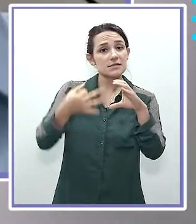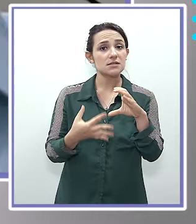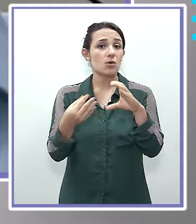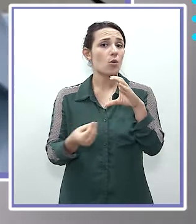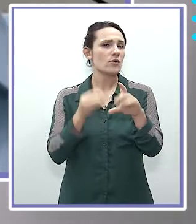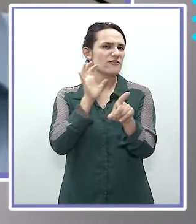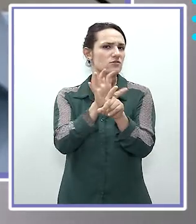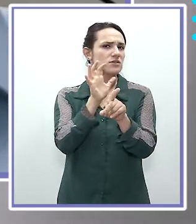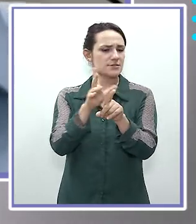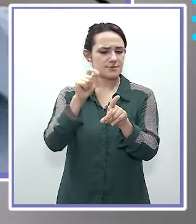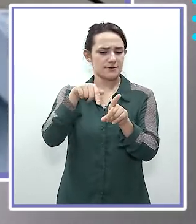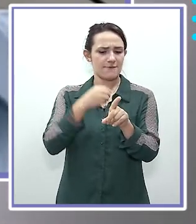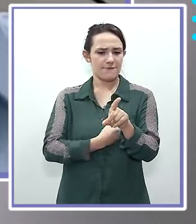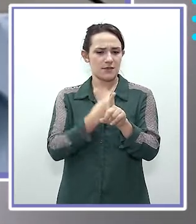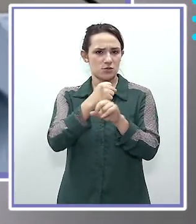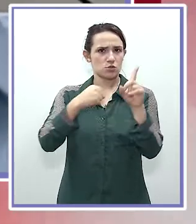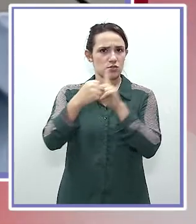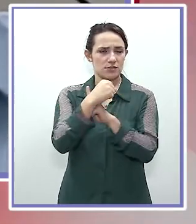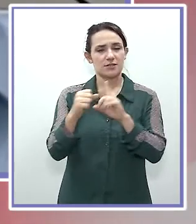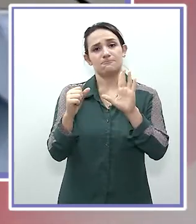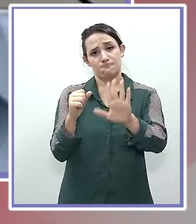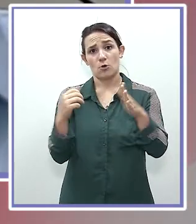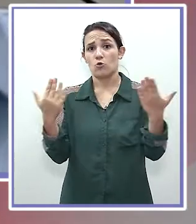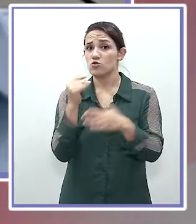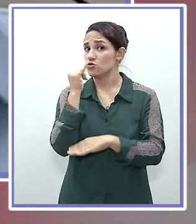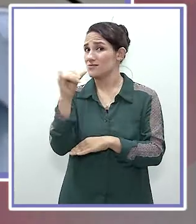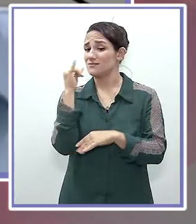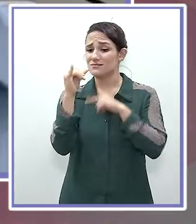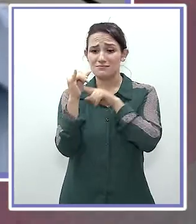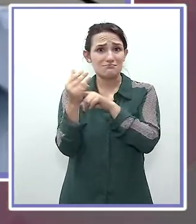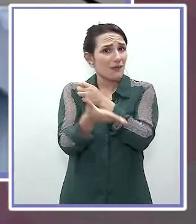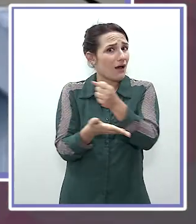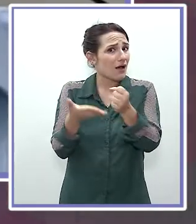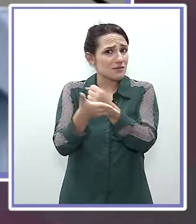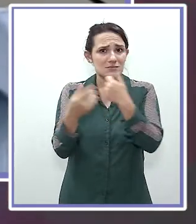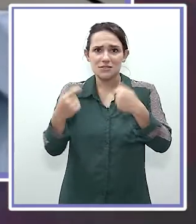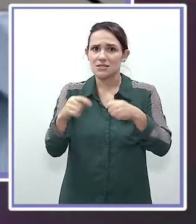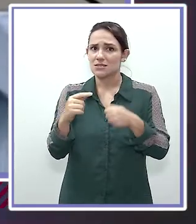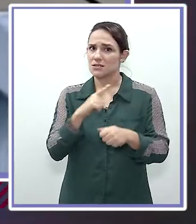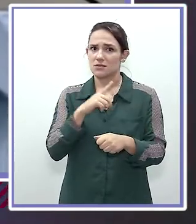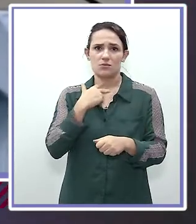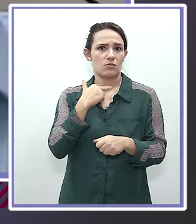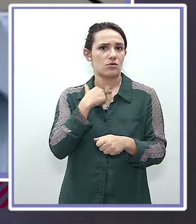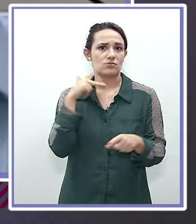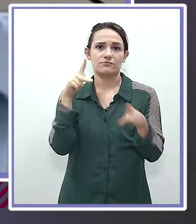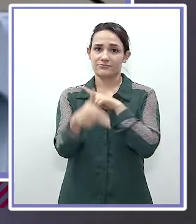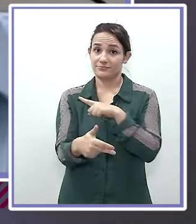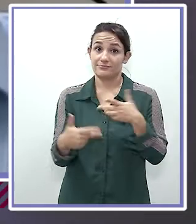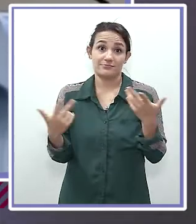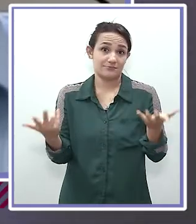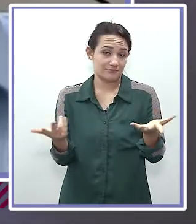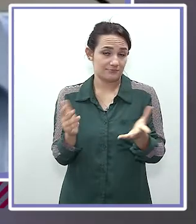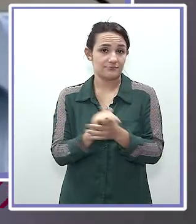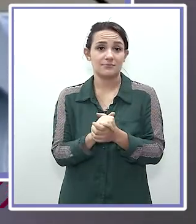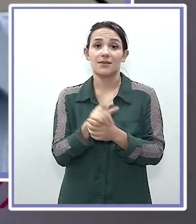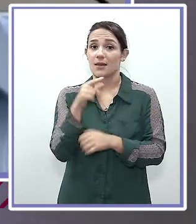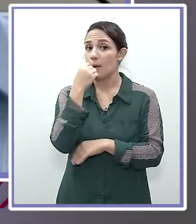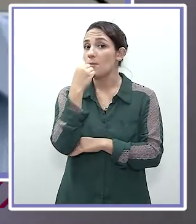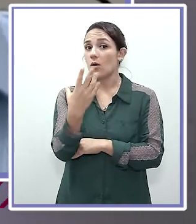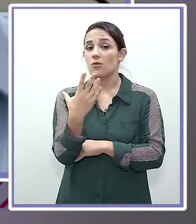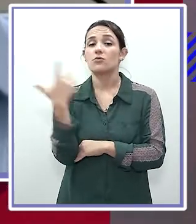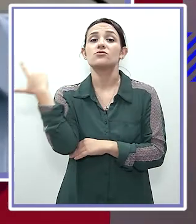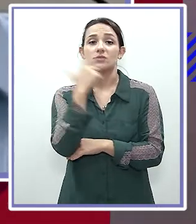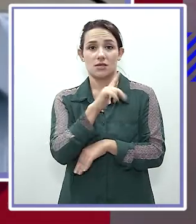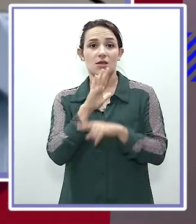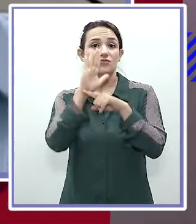que impactam diretamente na nossa vida, né? A energia elétrica hoje, ela é essencial, nós não vivemos sem ela e, enfim,